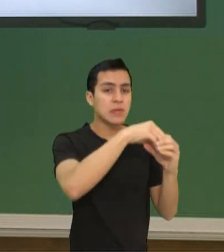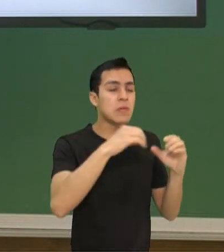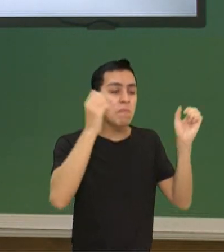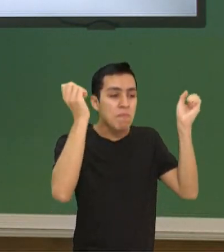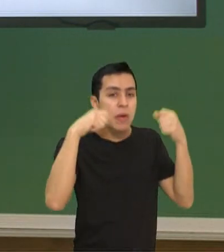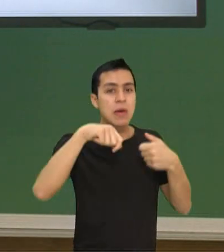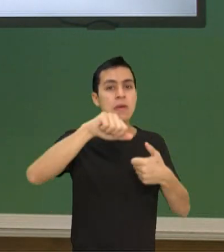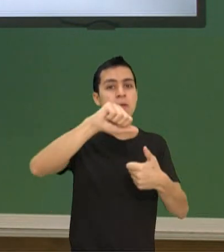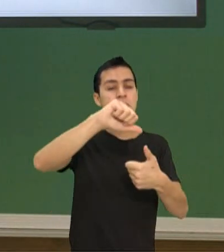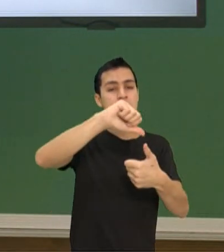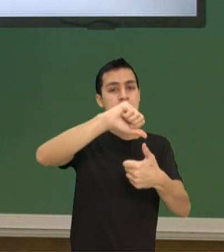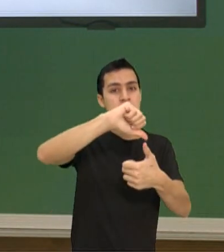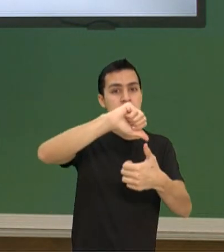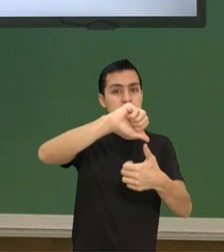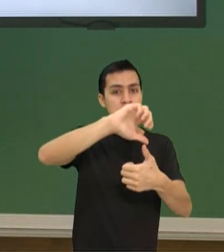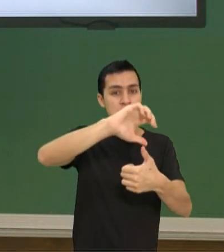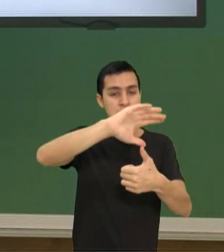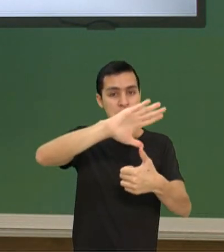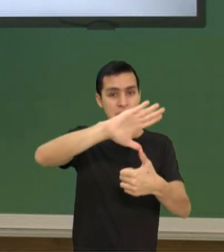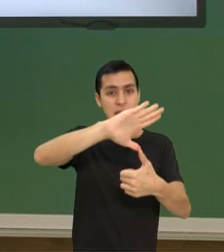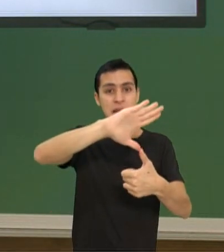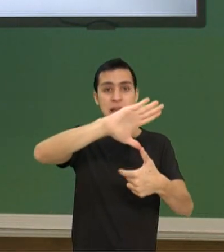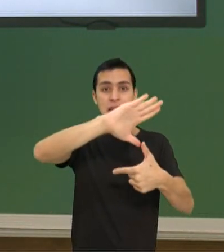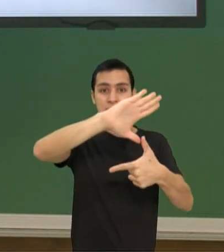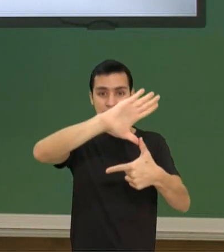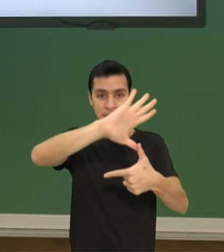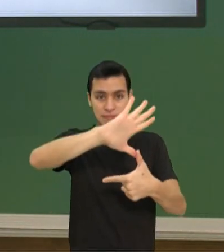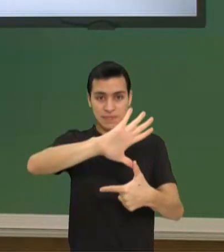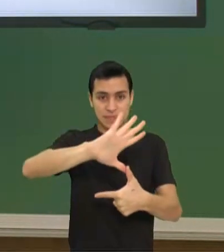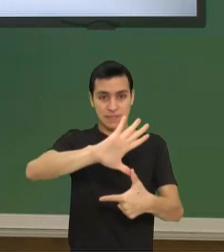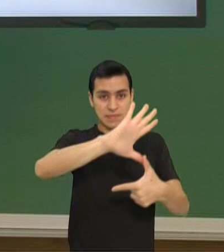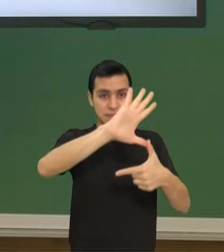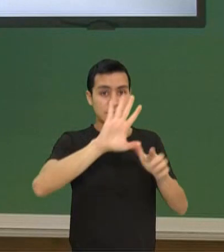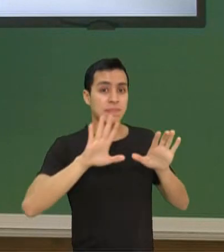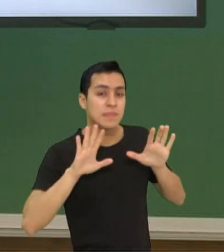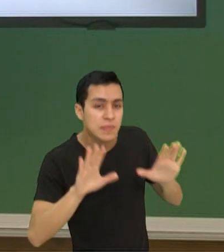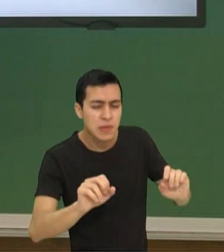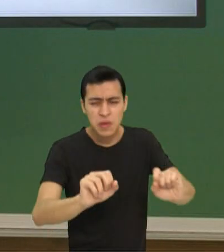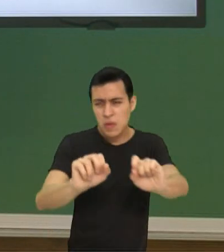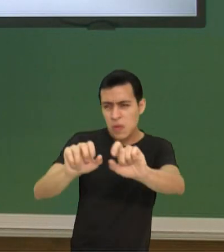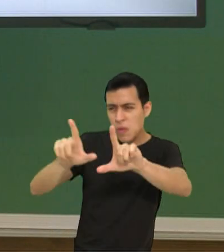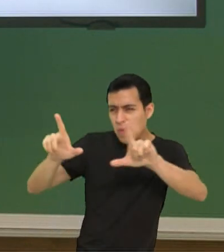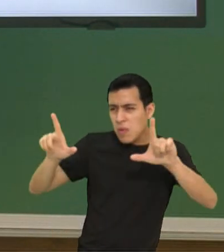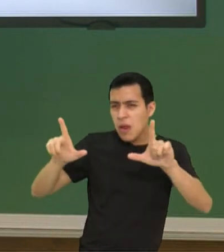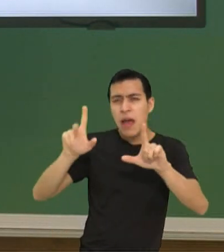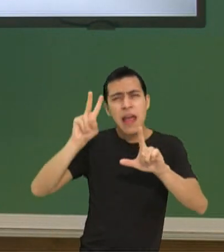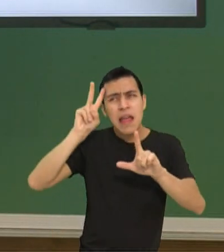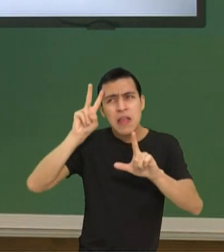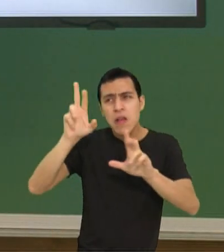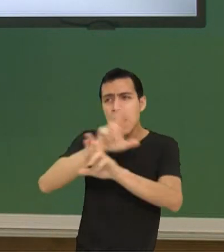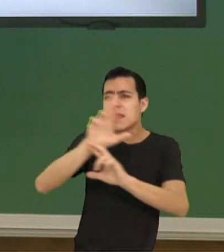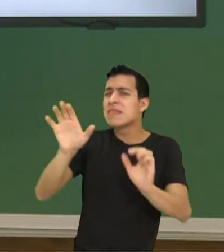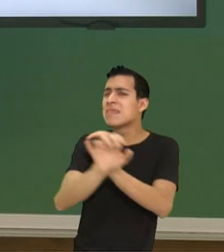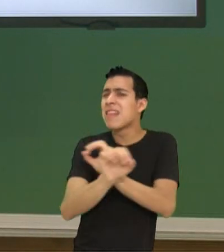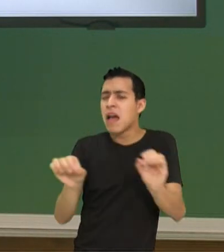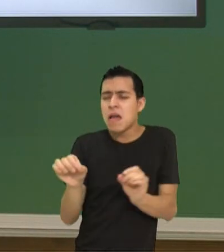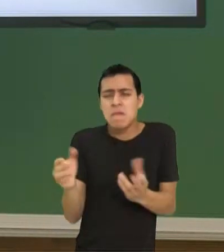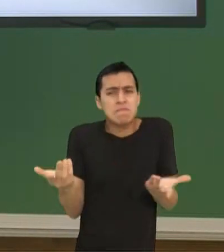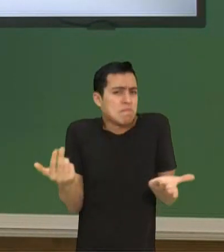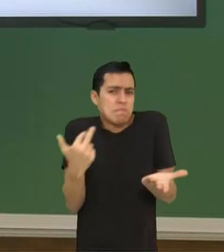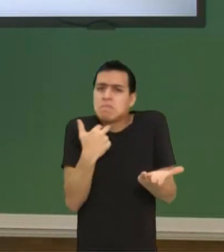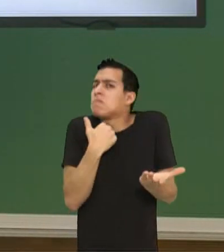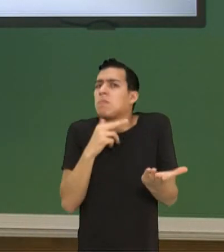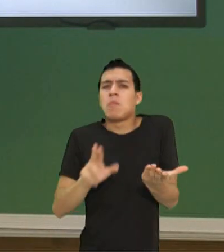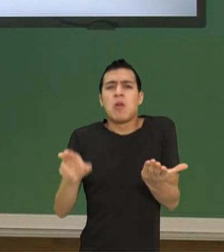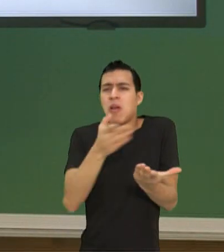Latina. Estranha essa, né? Os murais não têm relação com a história, tampouco podemos